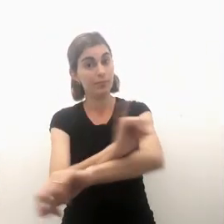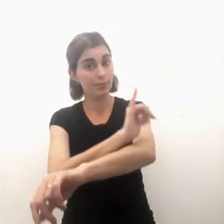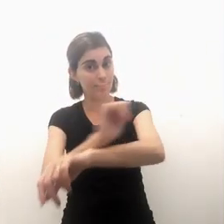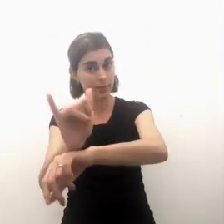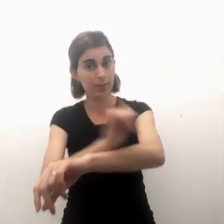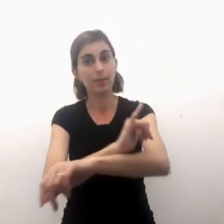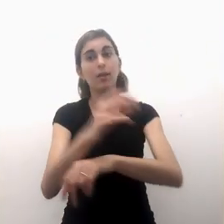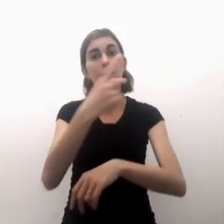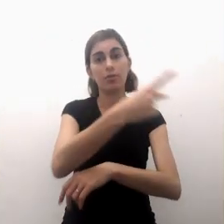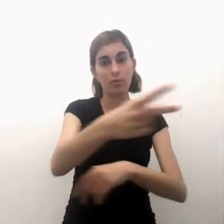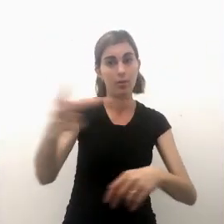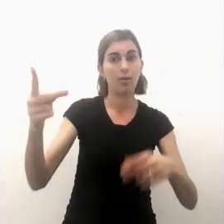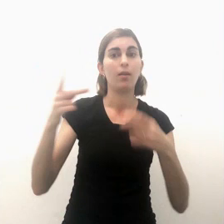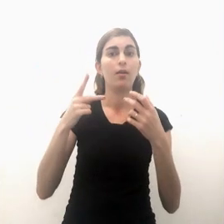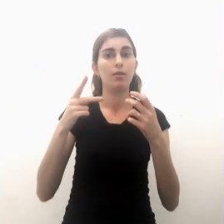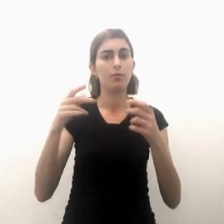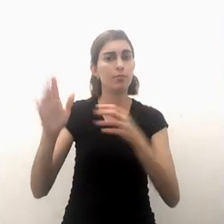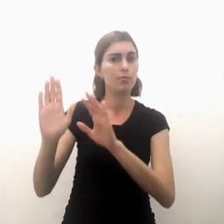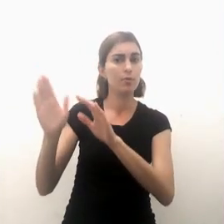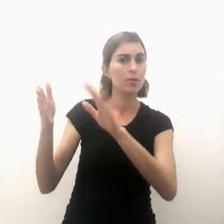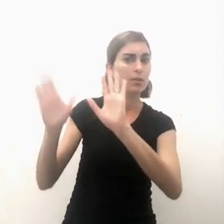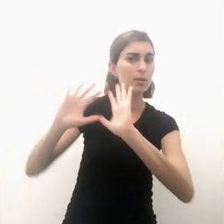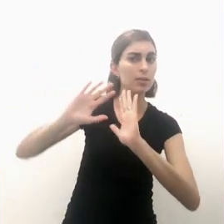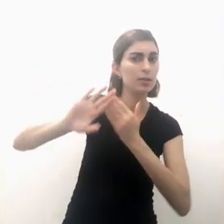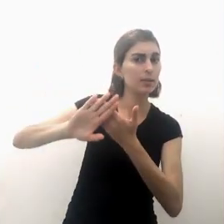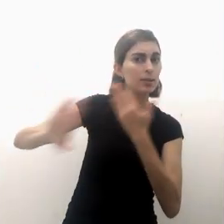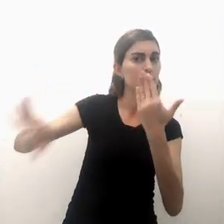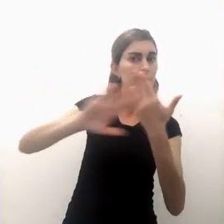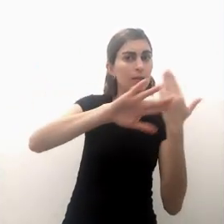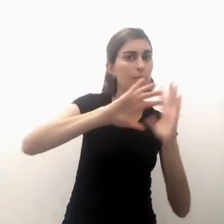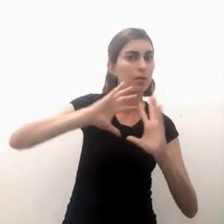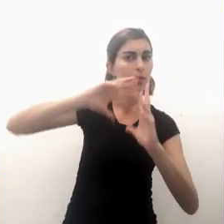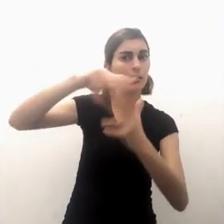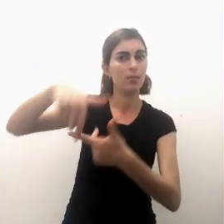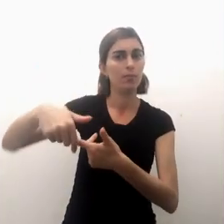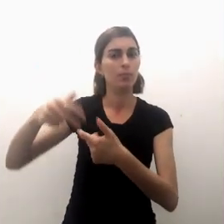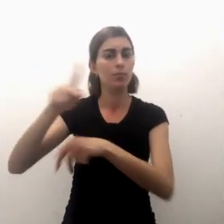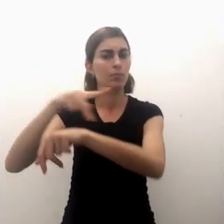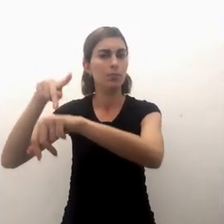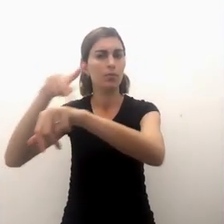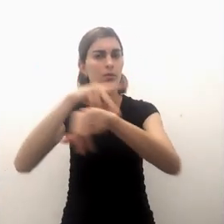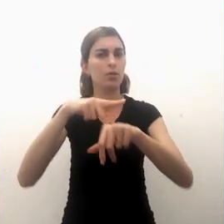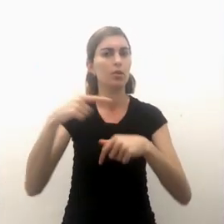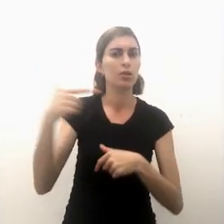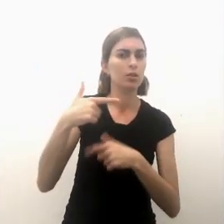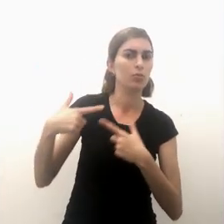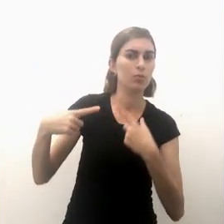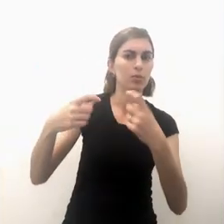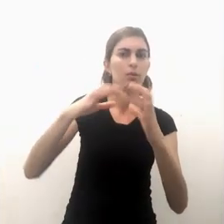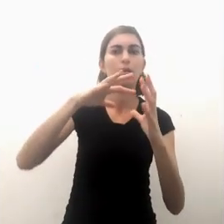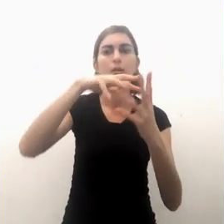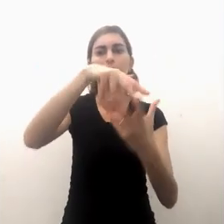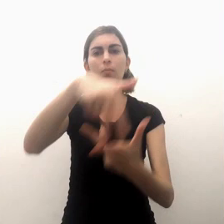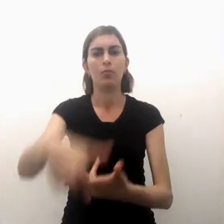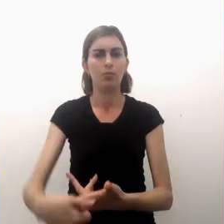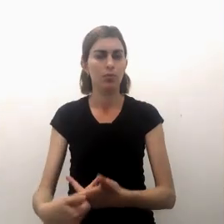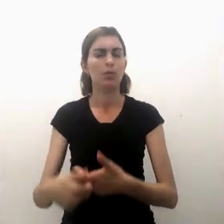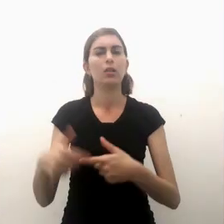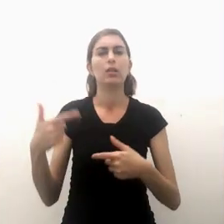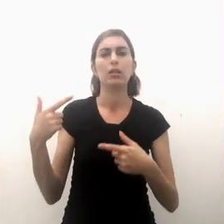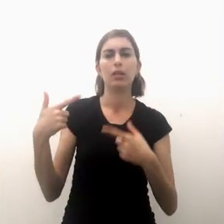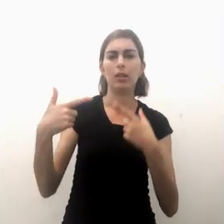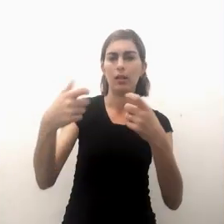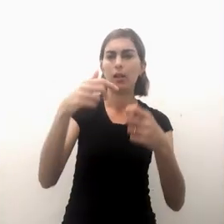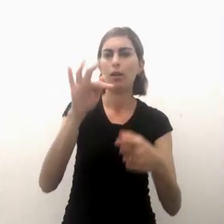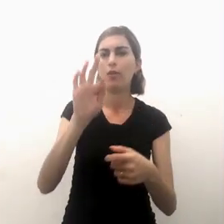vai ser para eles se isolarem do mundo, tá? Então, período da Segunda Guerra Mundial, o período da Guerra